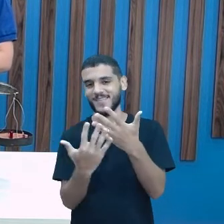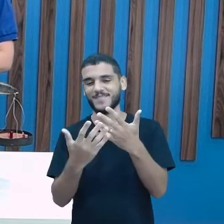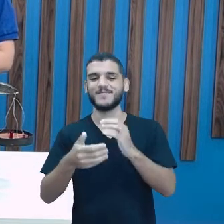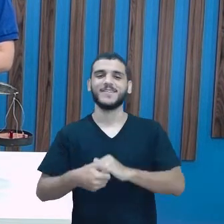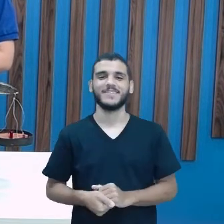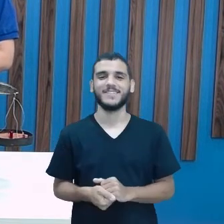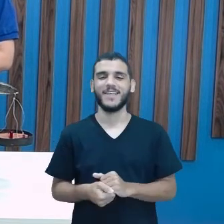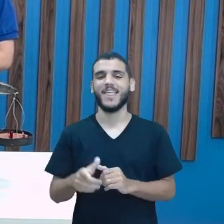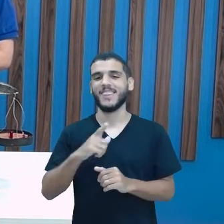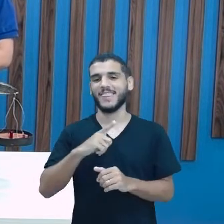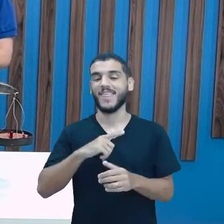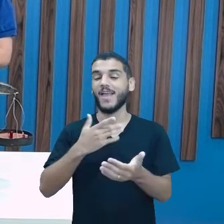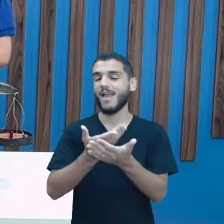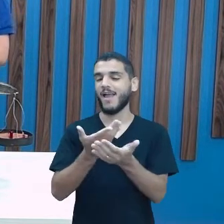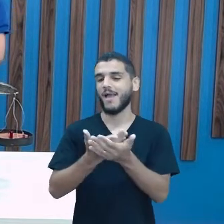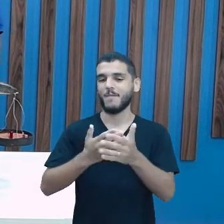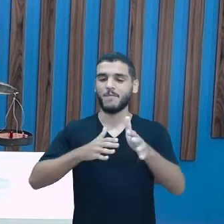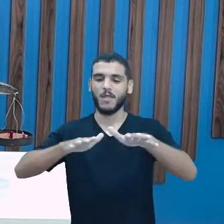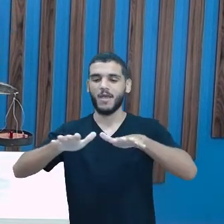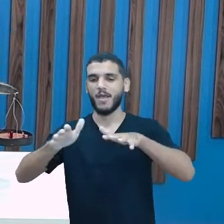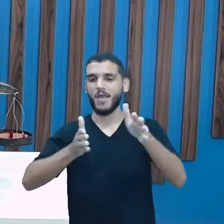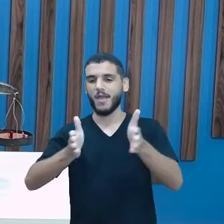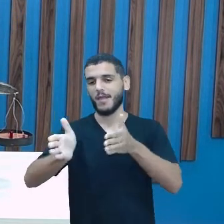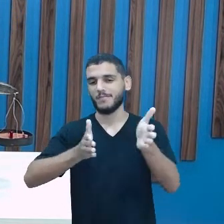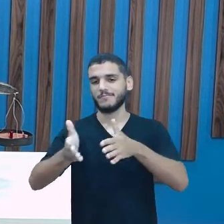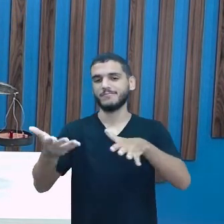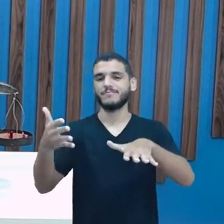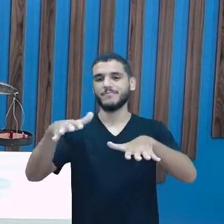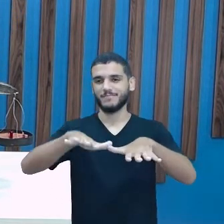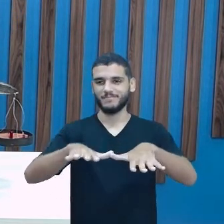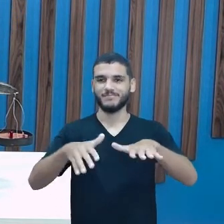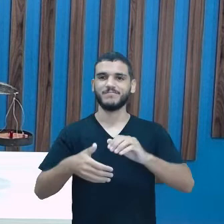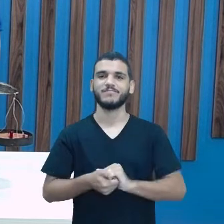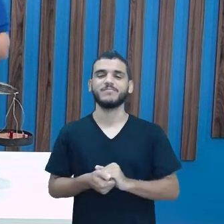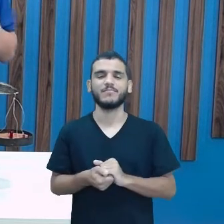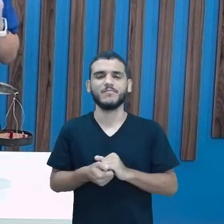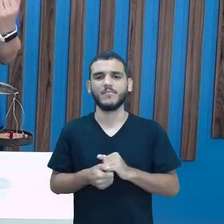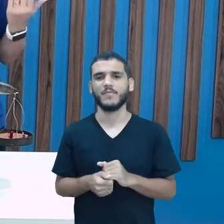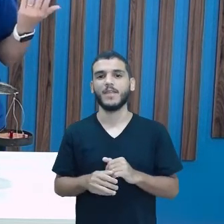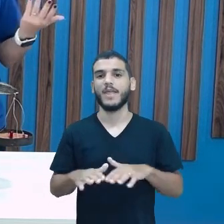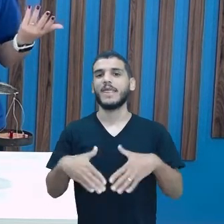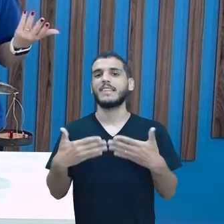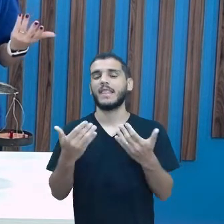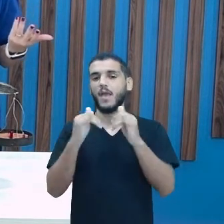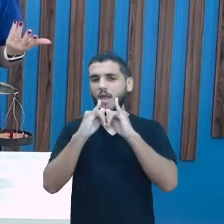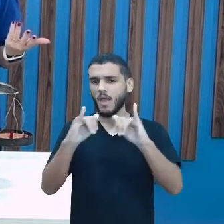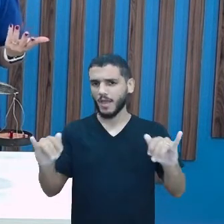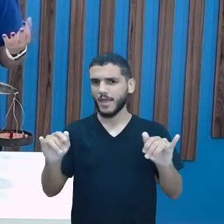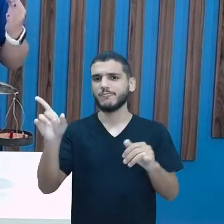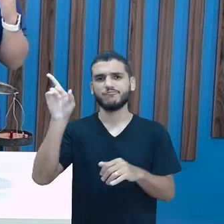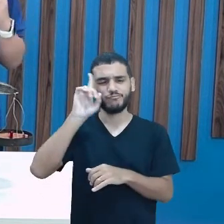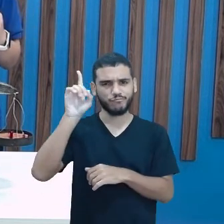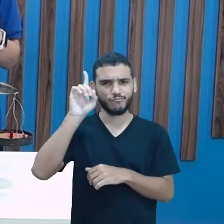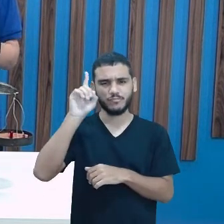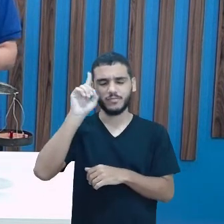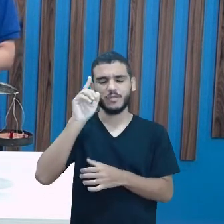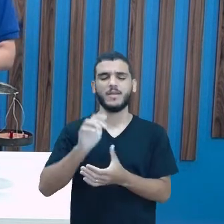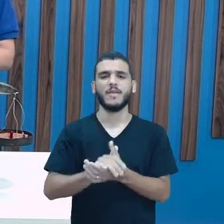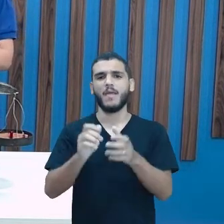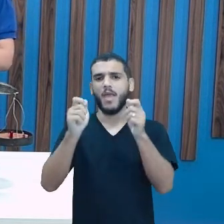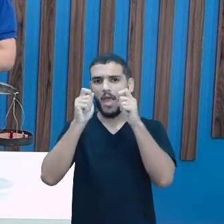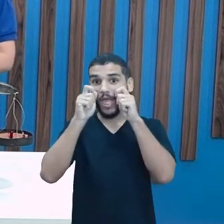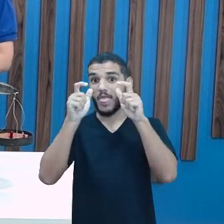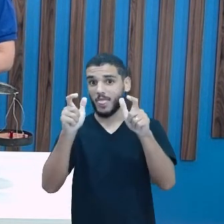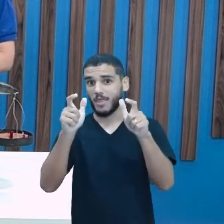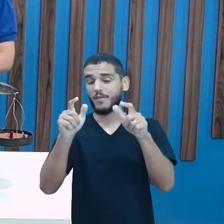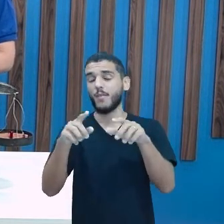Libras, tornando nossa aula muito mais inclusiva. E vamos aos recadinhos diários, né? Fiquem atentos